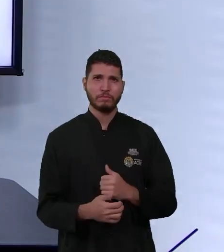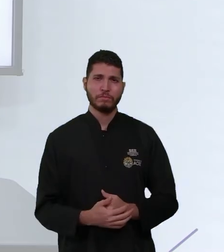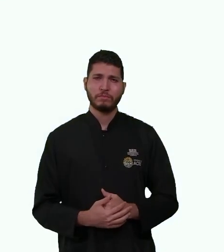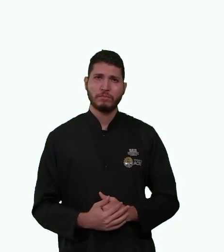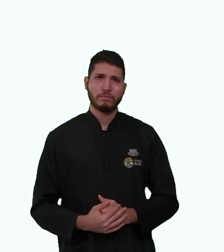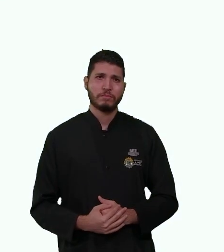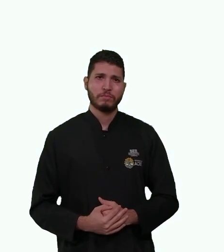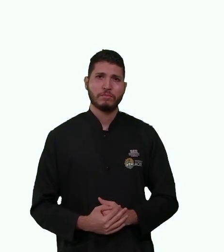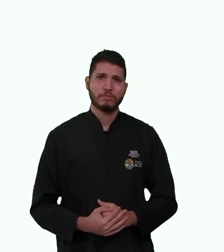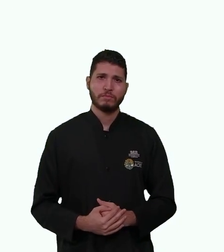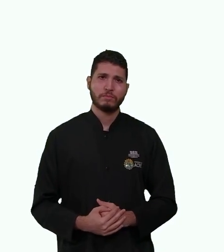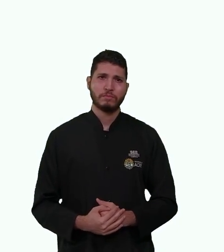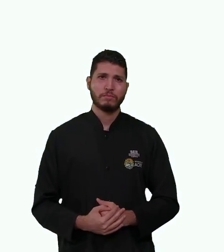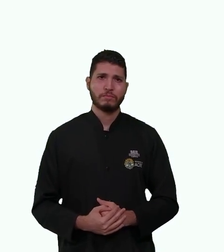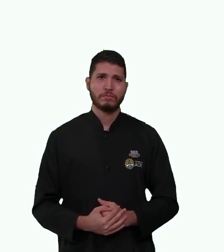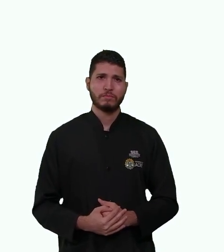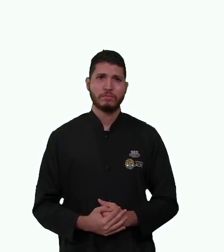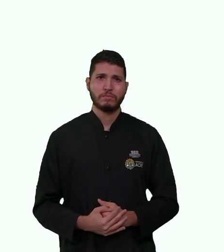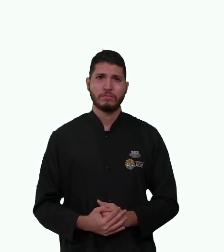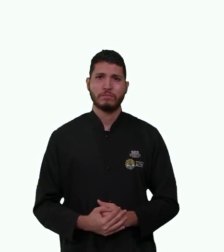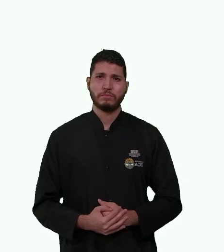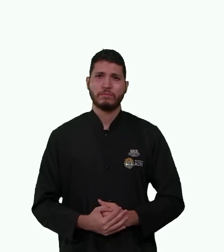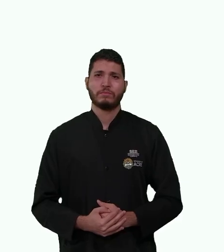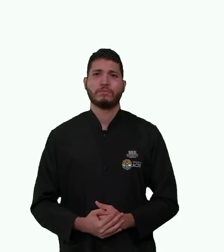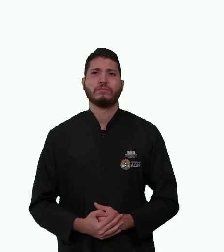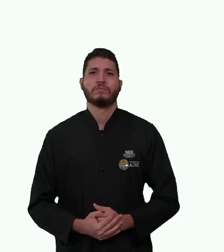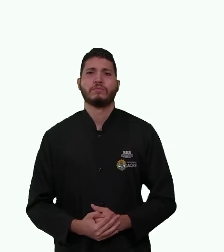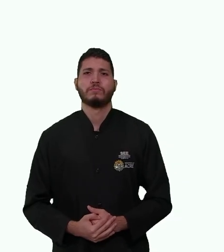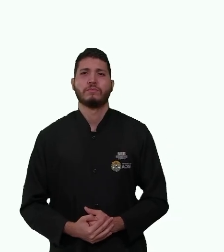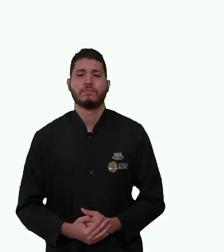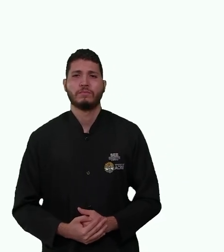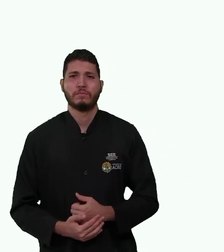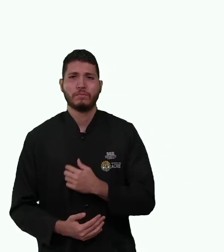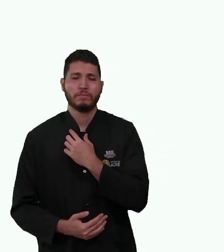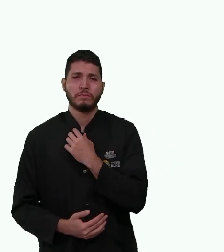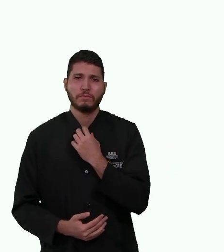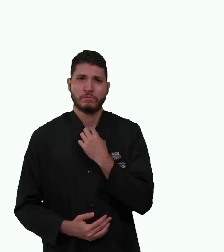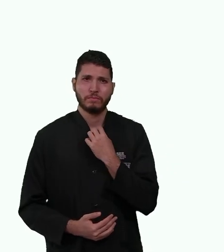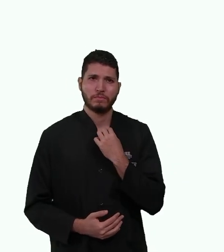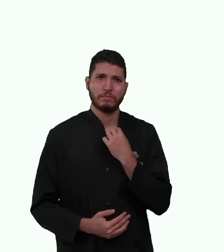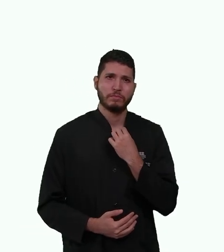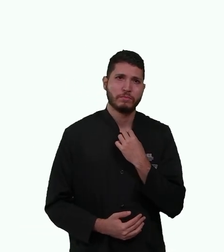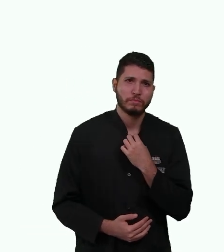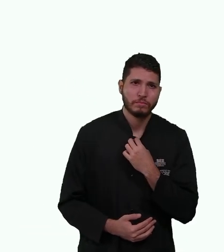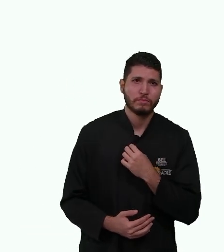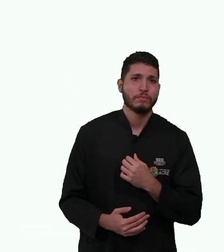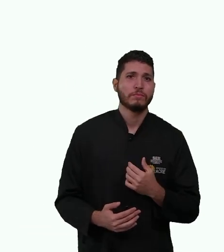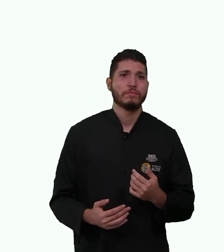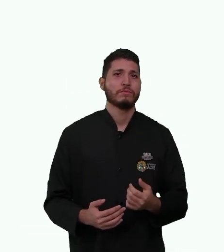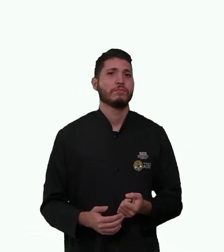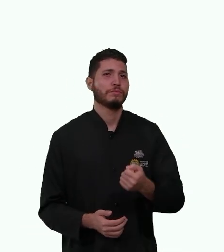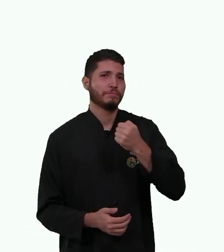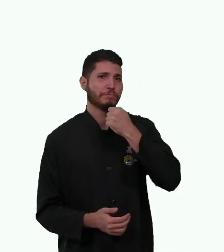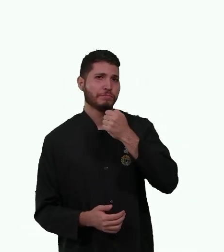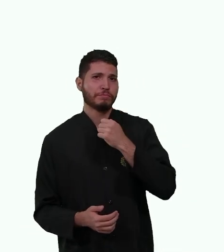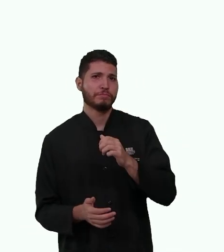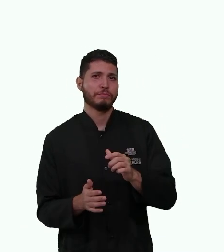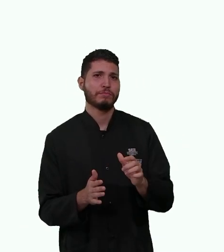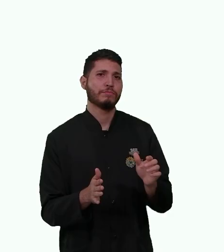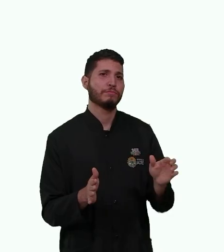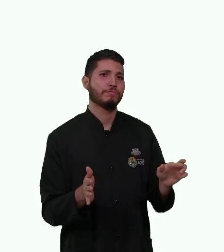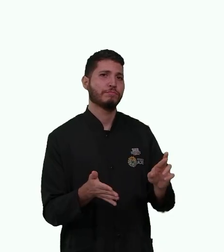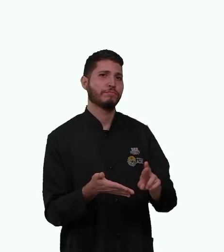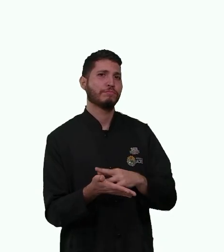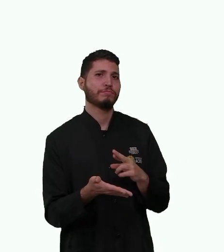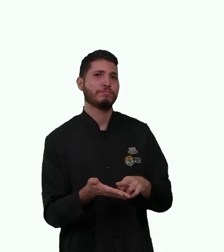bom? Nós temos aqui, ó, diz assim: a reportagem de uma revista abordou o uso de redes sociais pelos